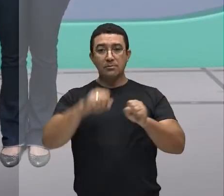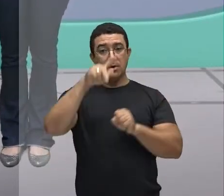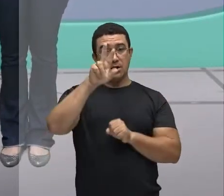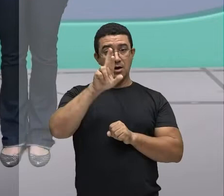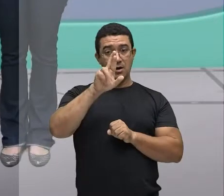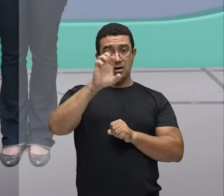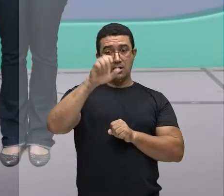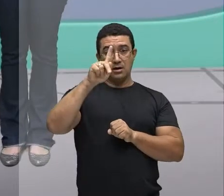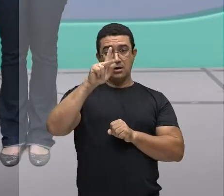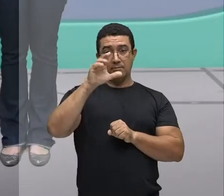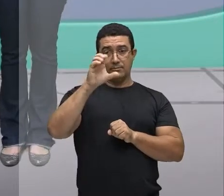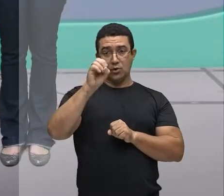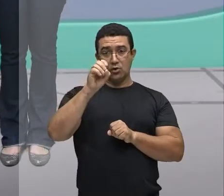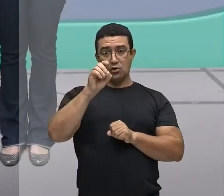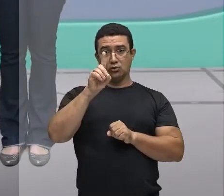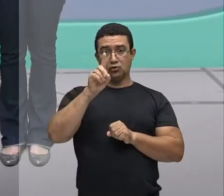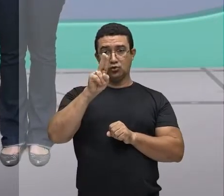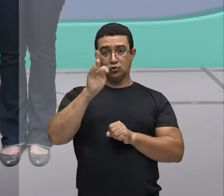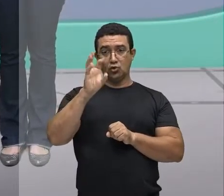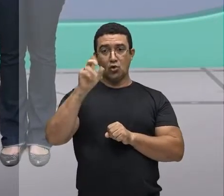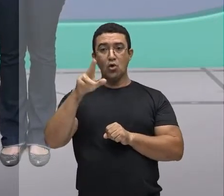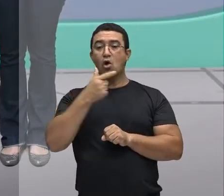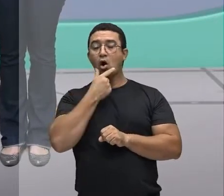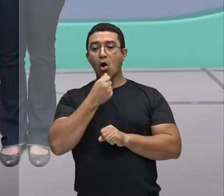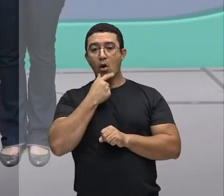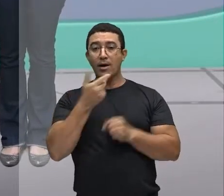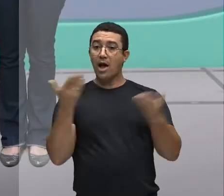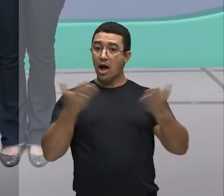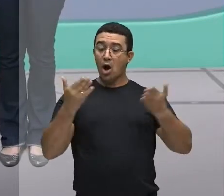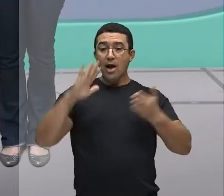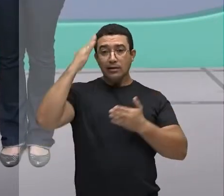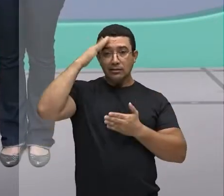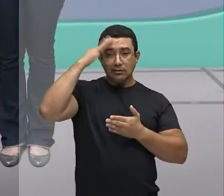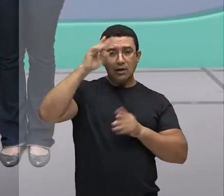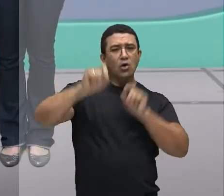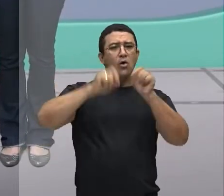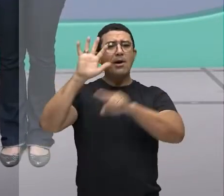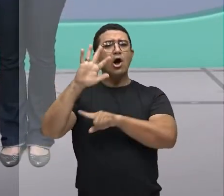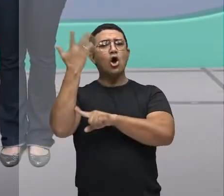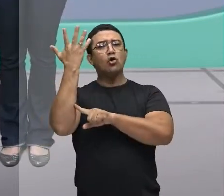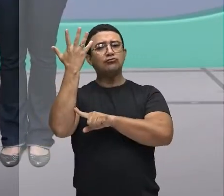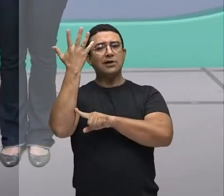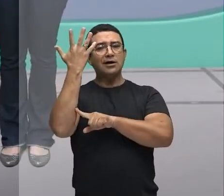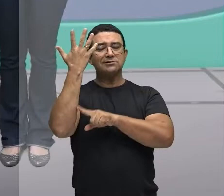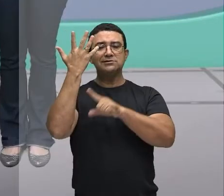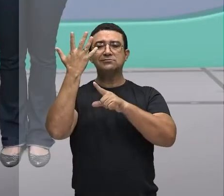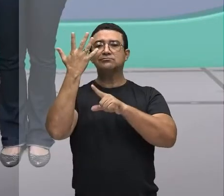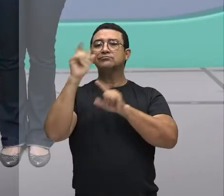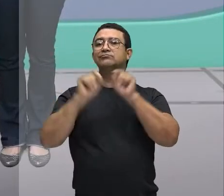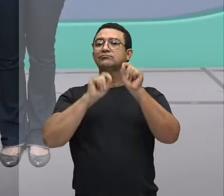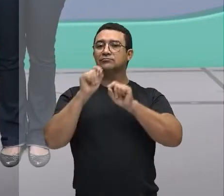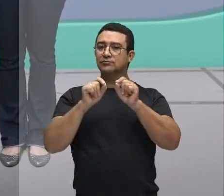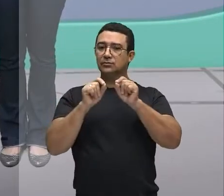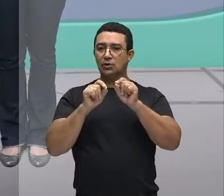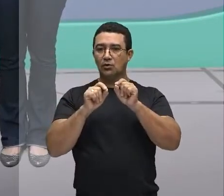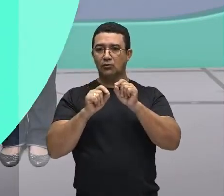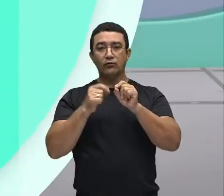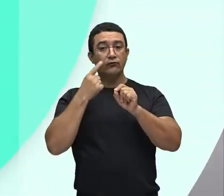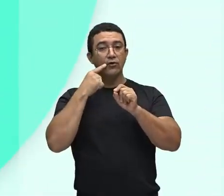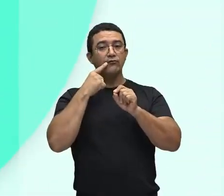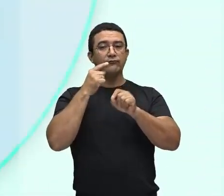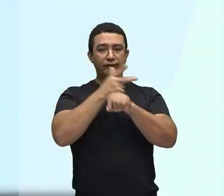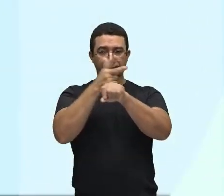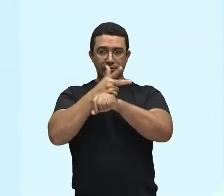masculino. E agora vocês vão entender melhor como é que ocorre a fecundação através de um vídeo que foi preparado para